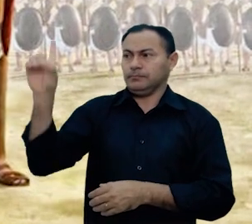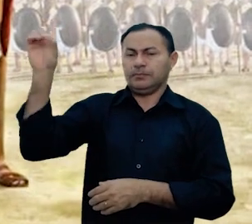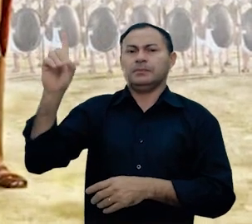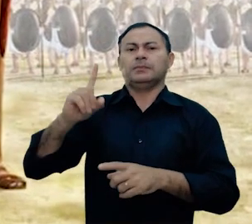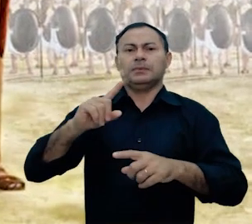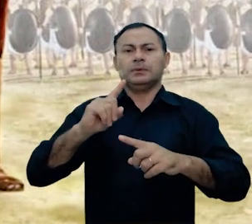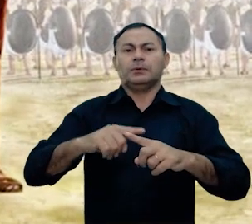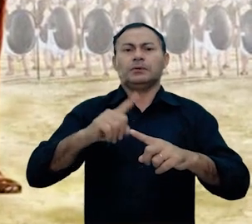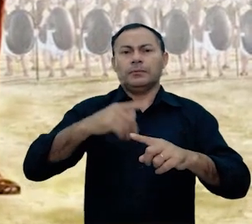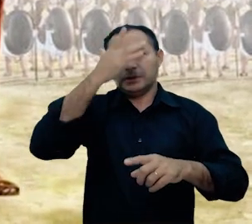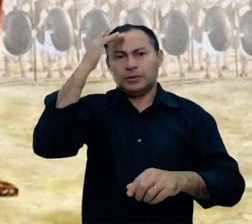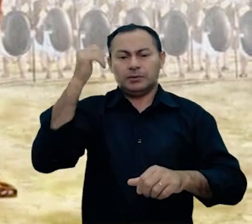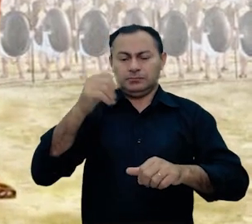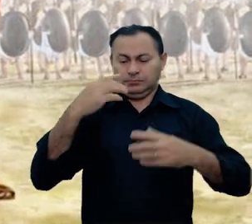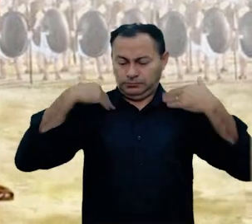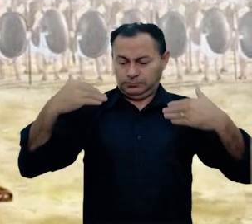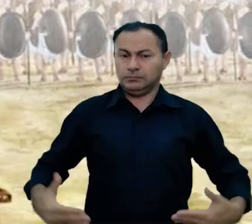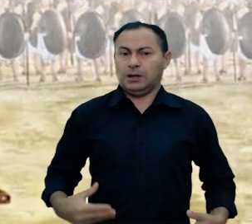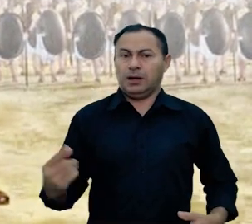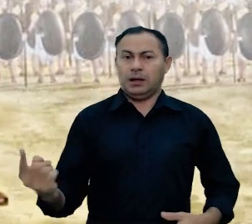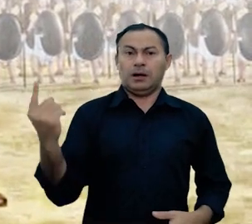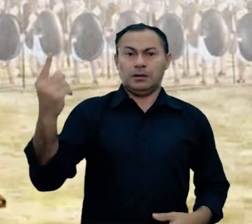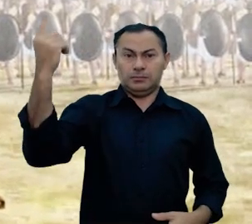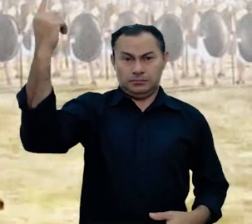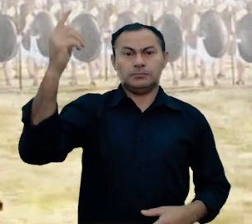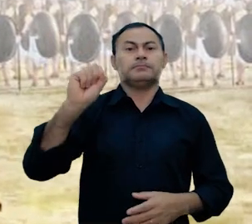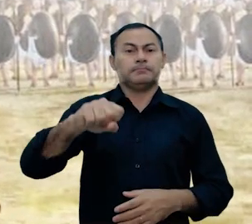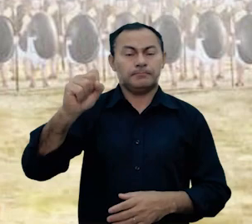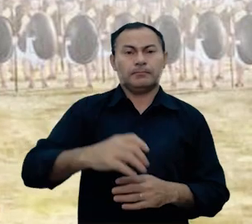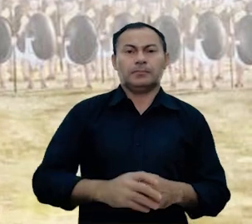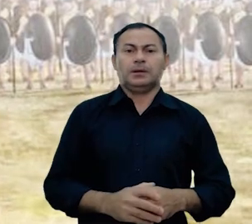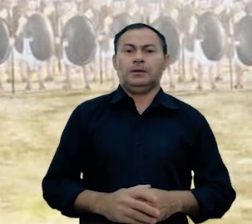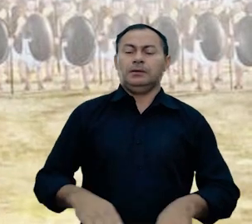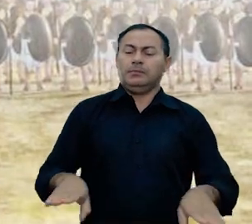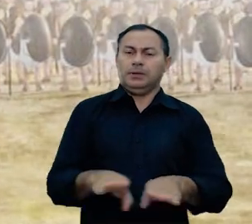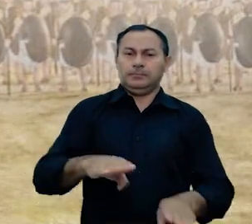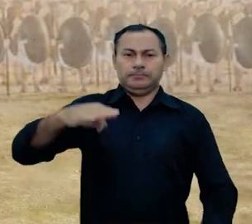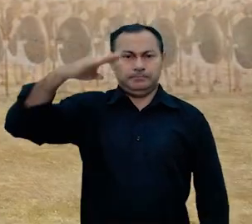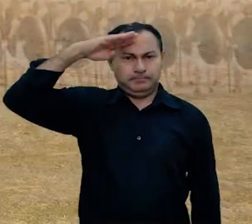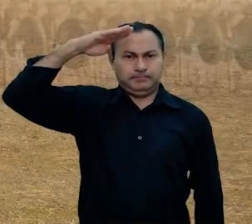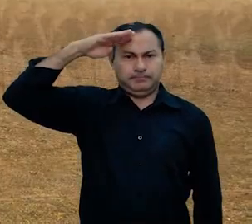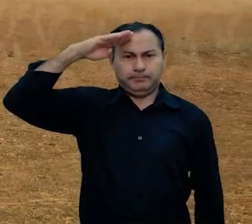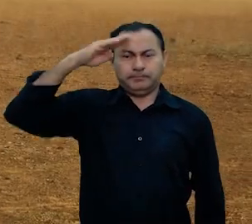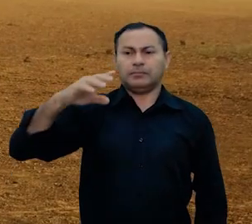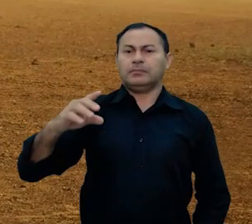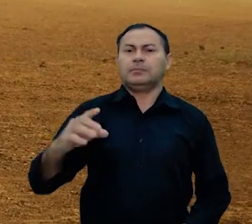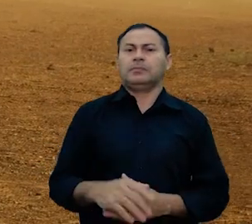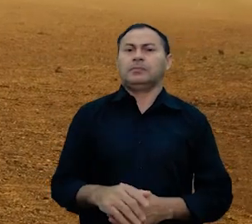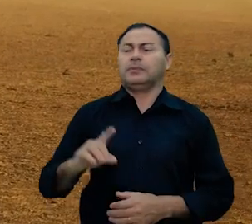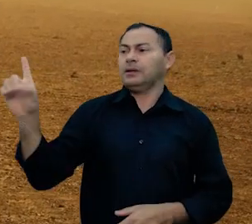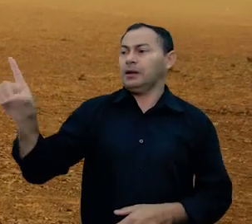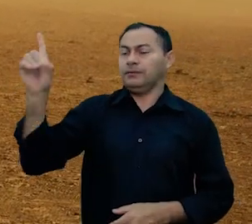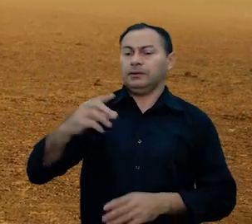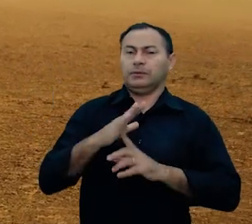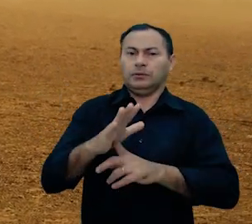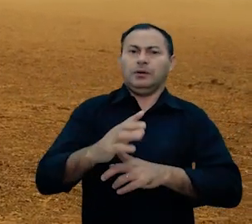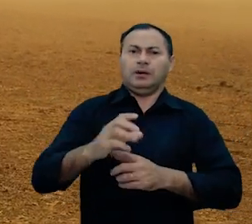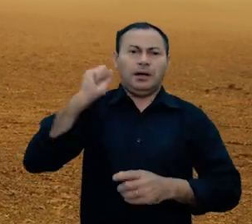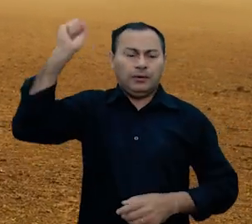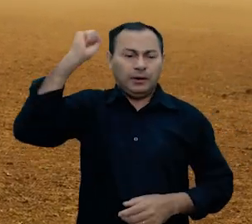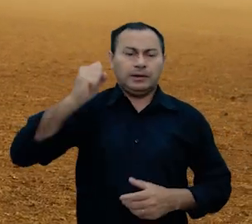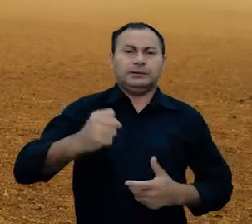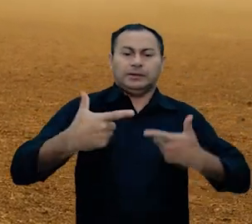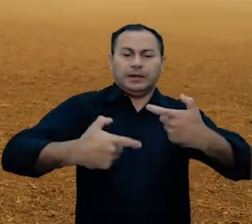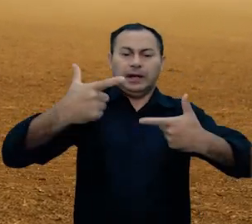tornou-se fisicamente um grande homem, falando, sim, e um grande soldado. Davi destacou-se como herói de guerra antes